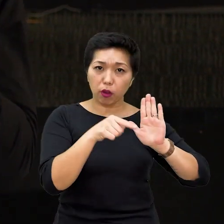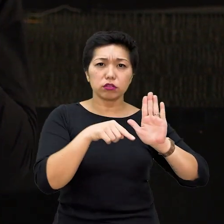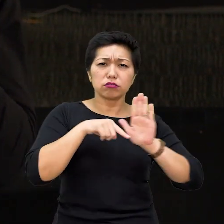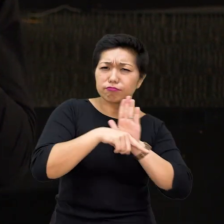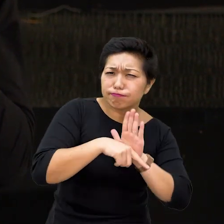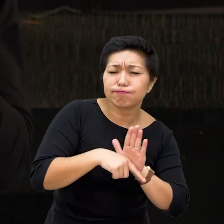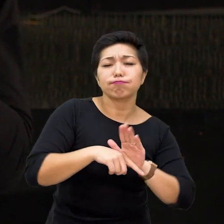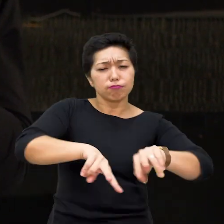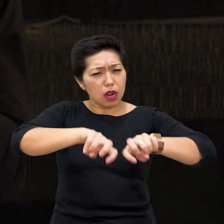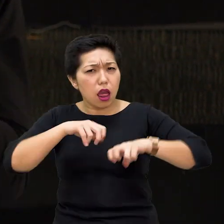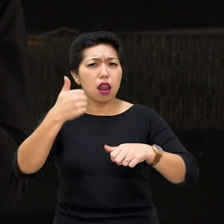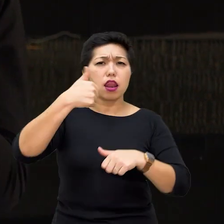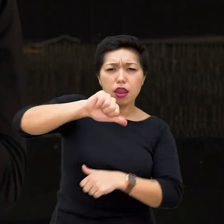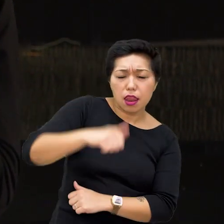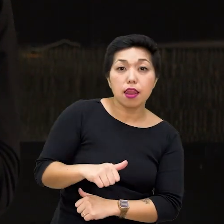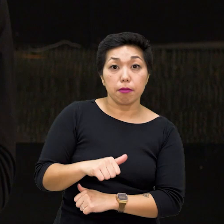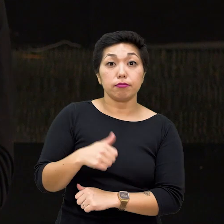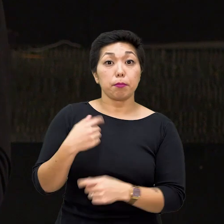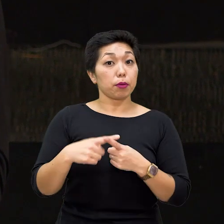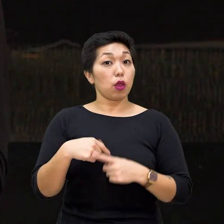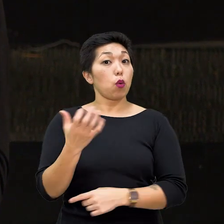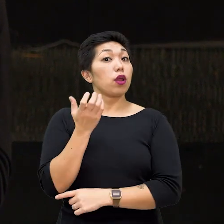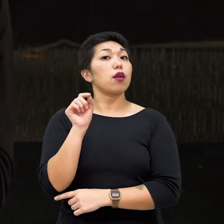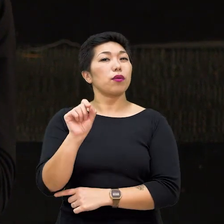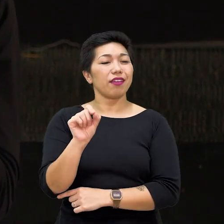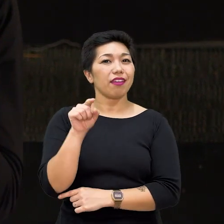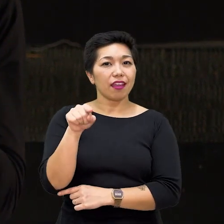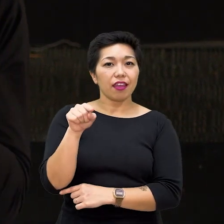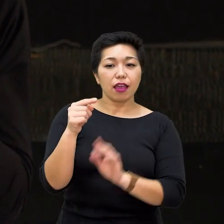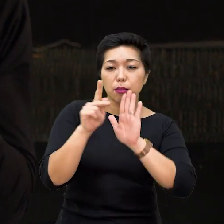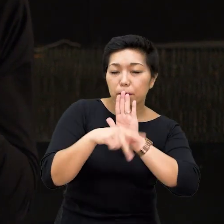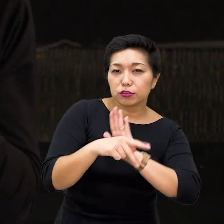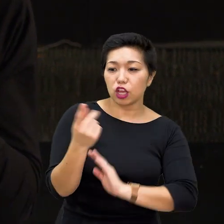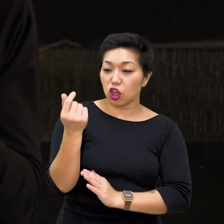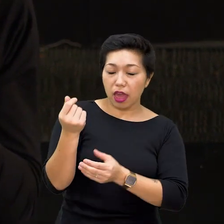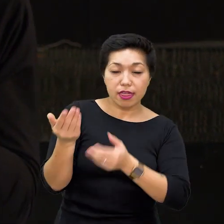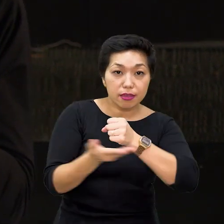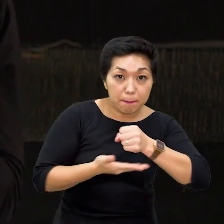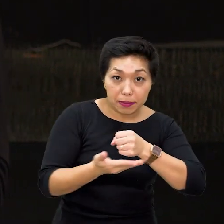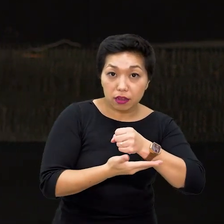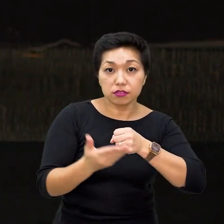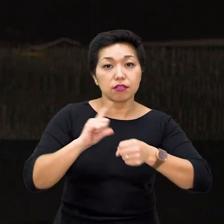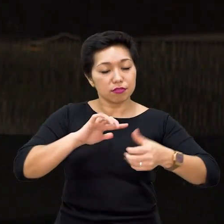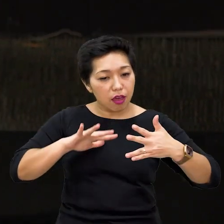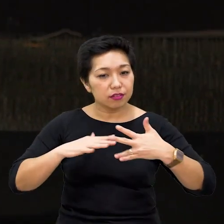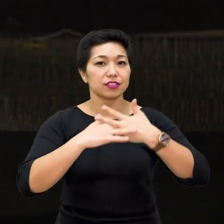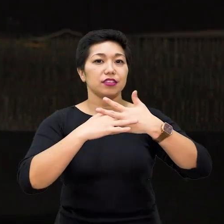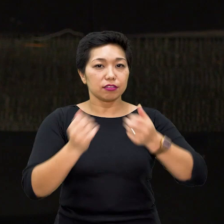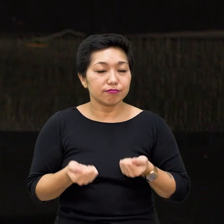quero muito ver a renda básica de cidadania aplicada o quanto antes, se